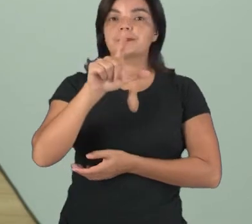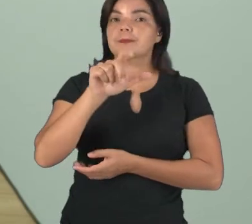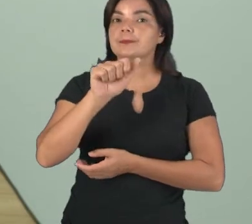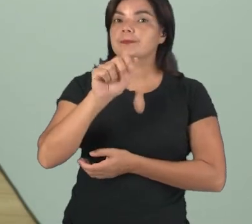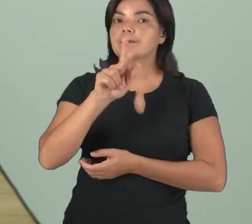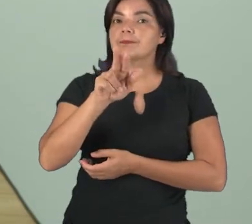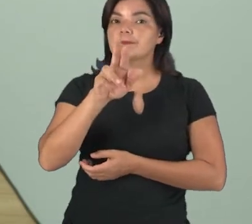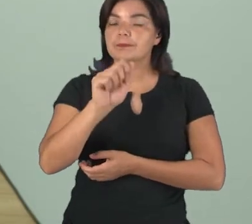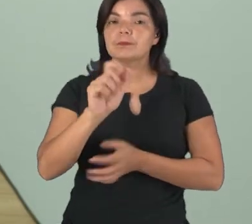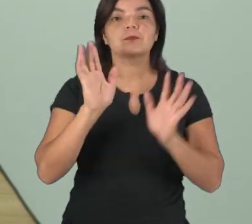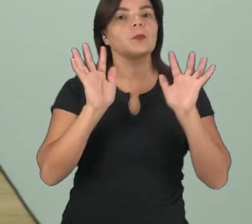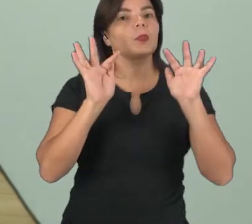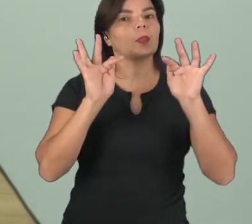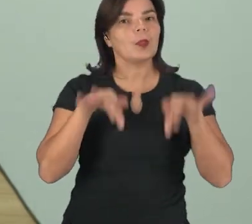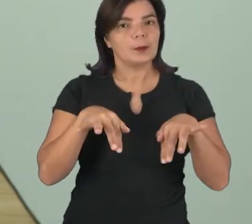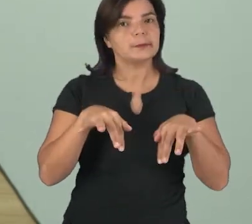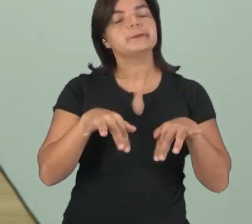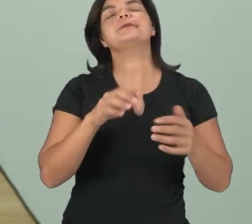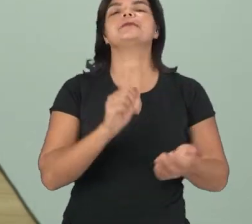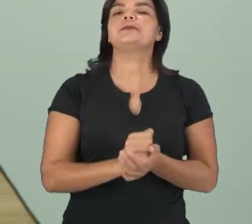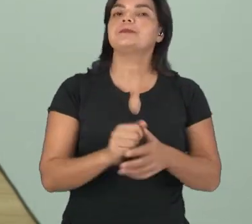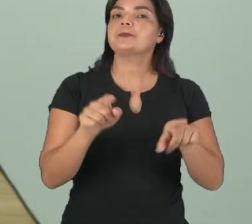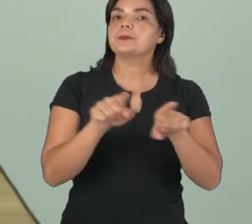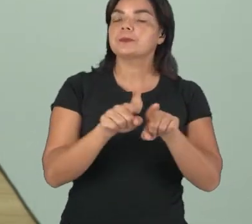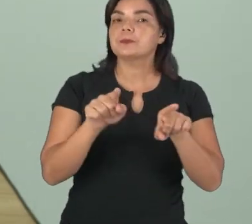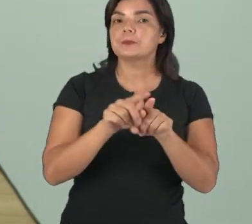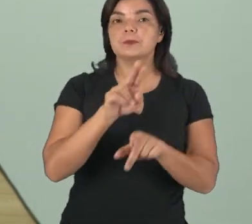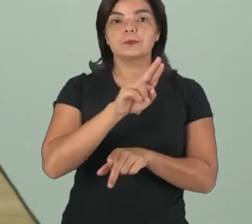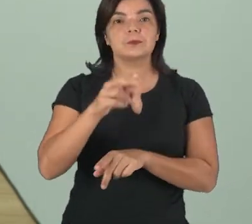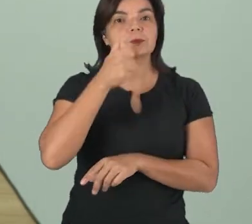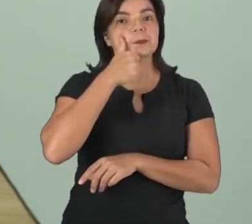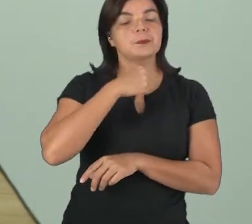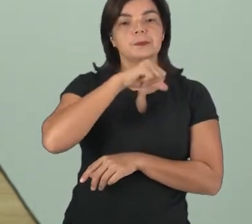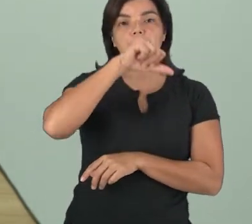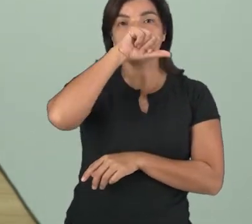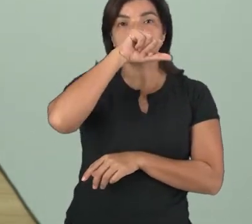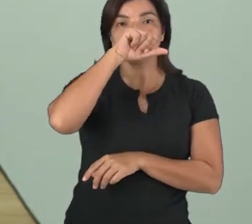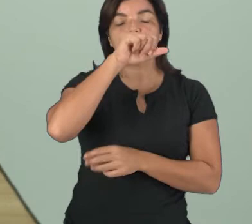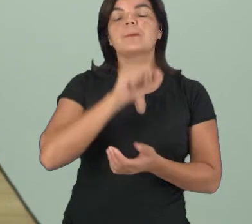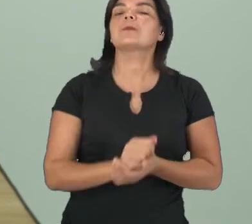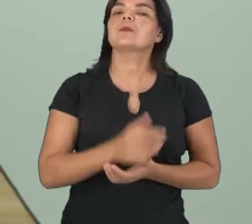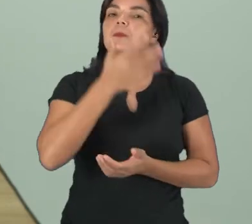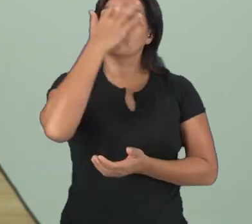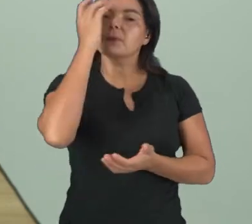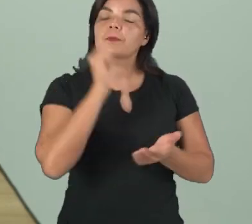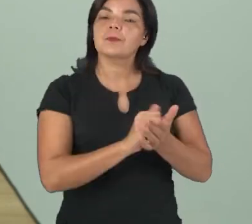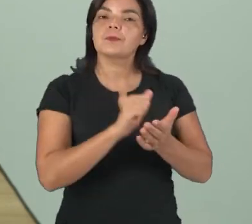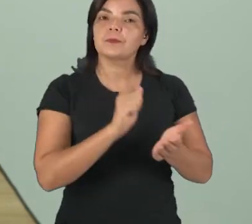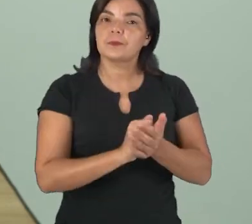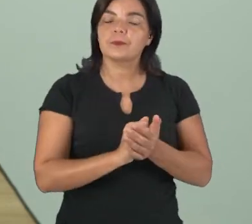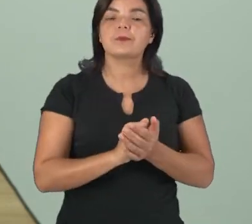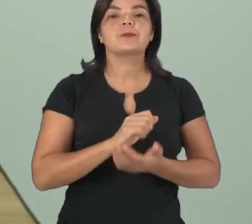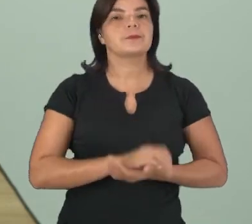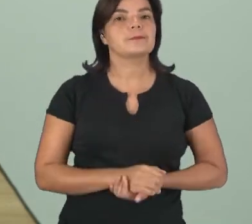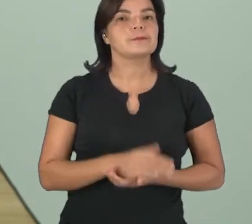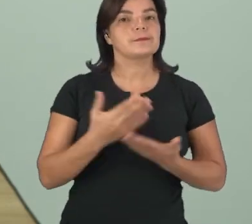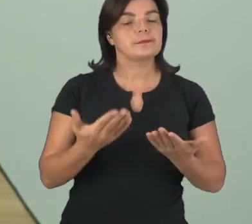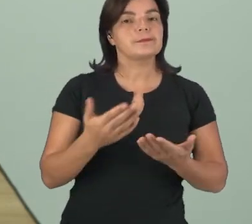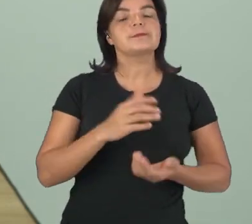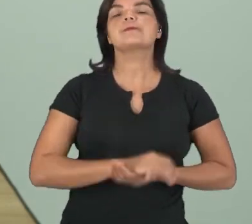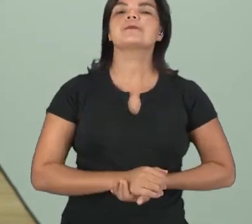Laura. E no final, ela também colocou o nome dela, que era quem escreveu o bilhete. Deixou